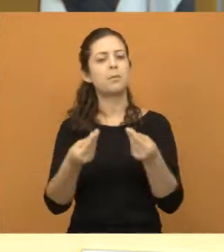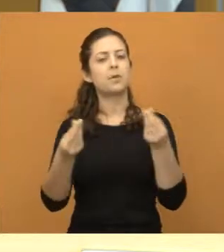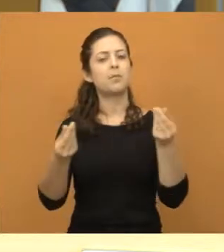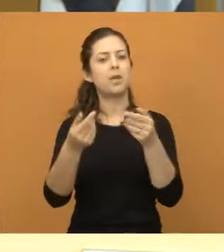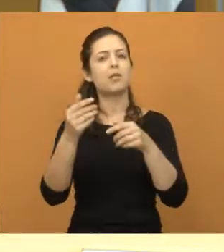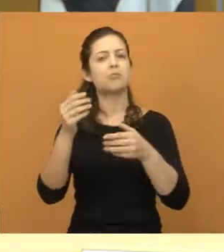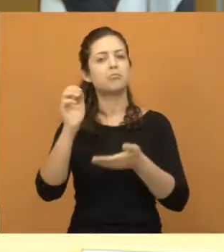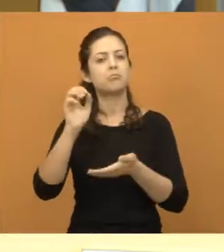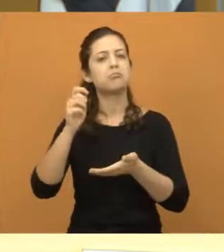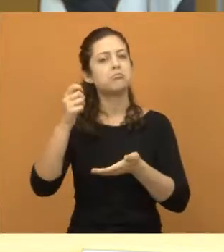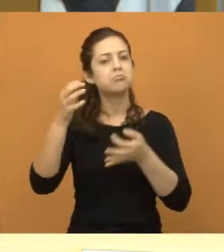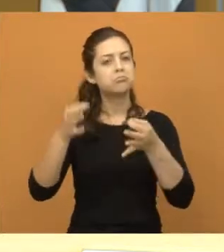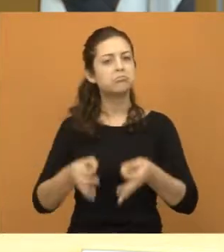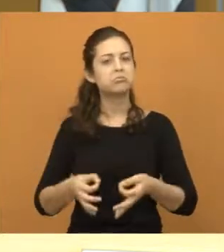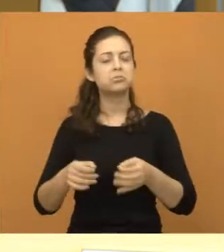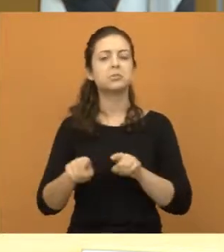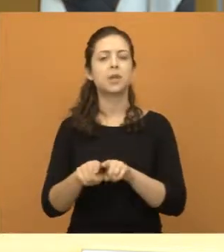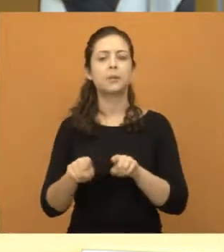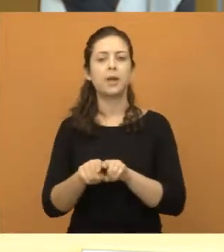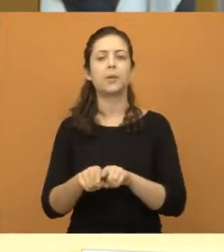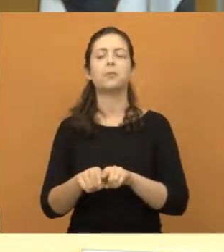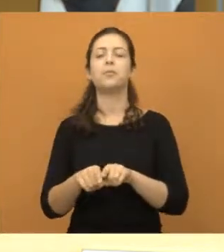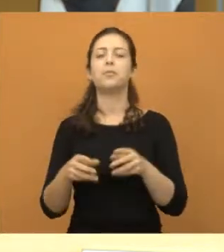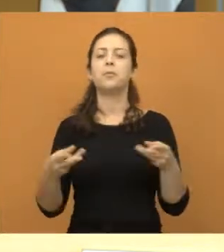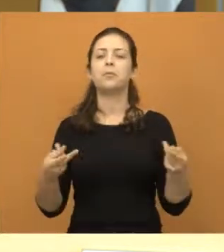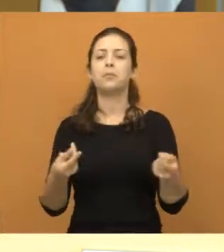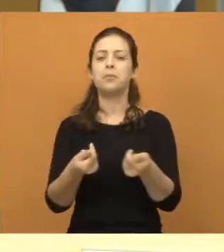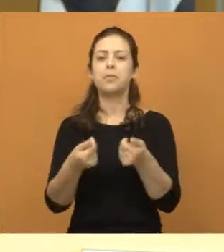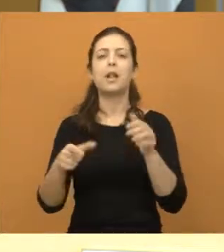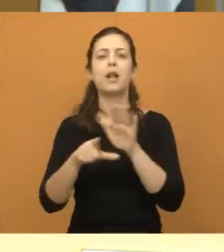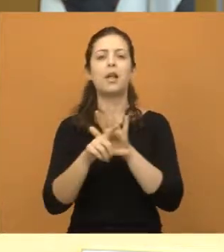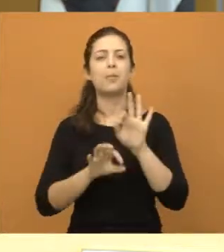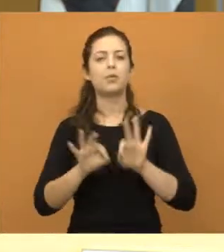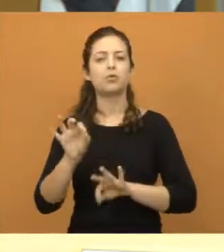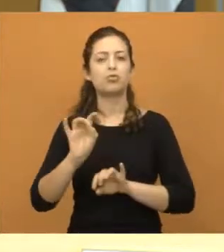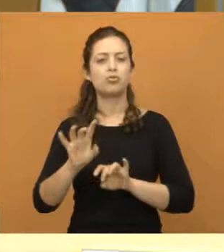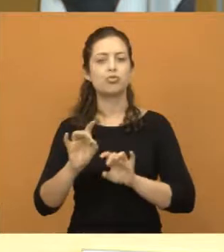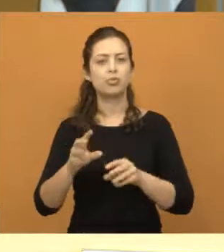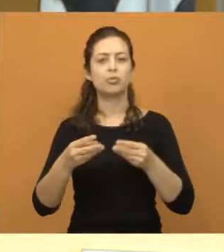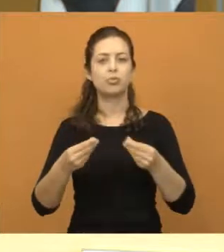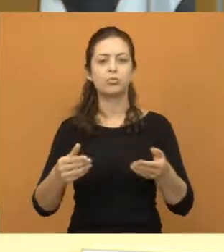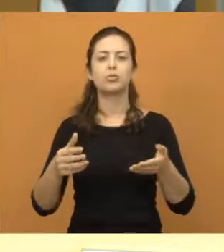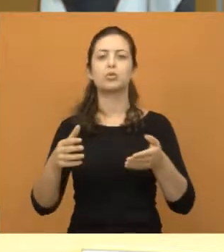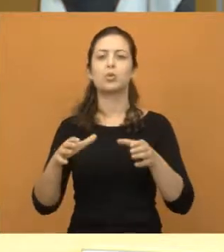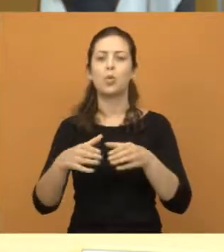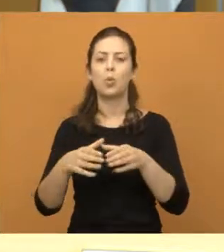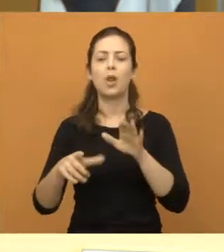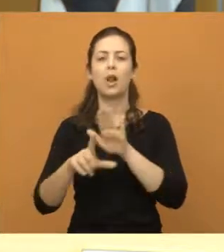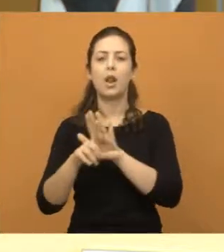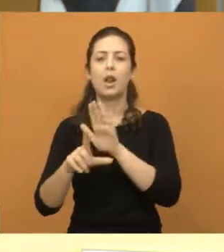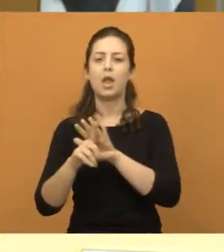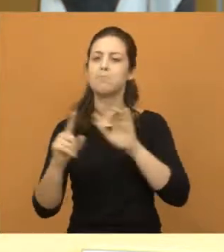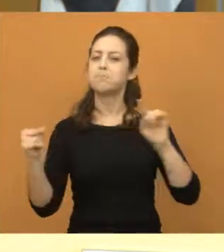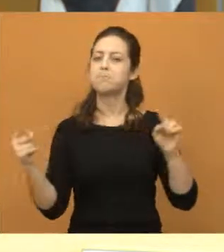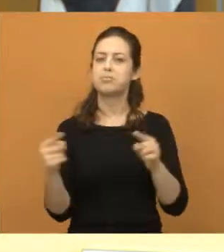e efetividade. Ressalta-se que este projeto de lei possui sólido escopo legal.